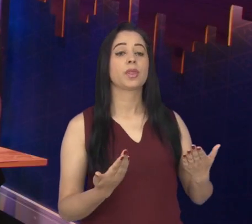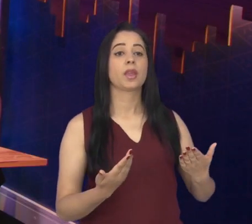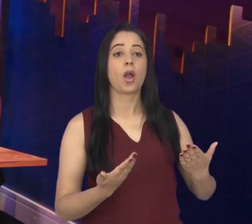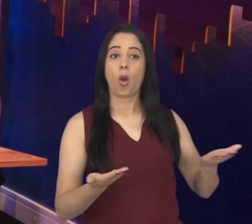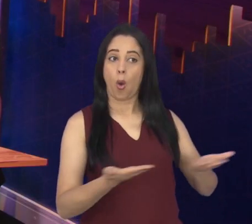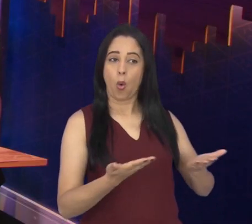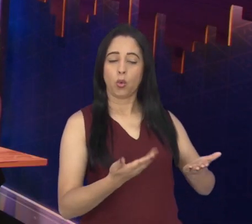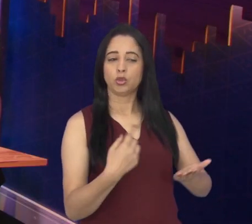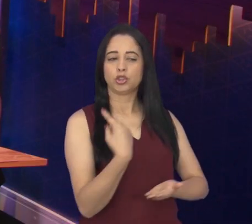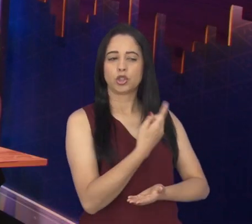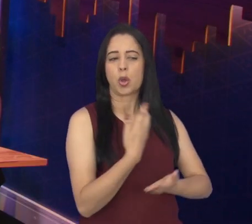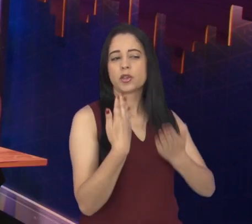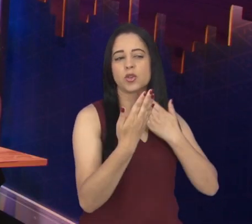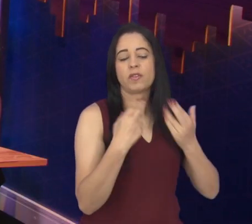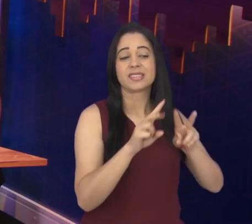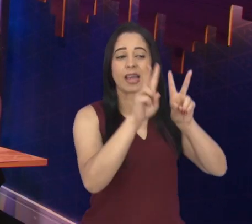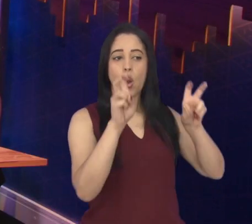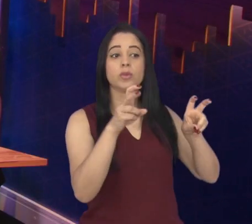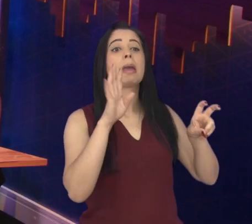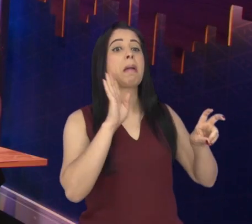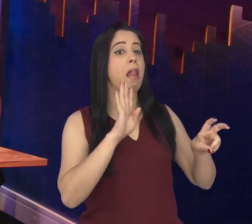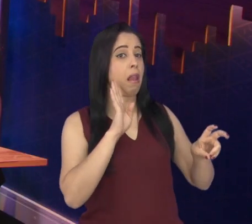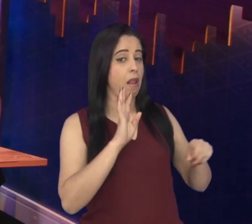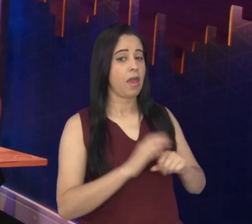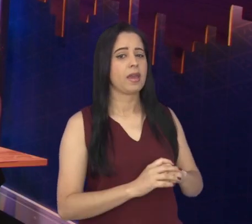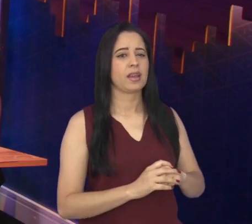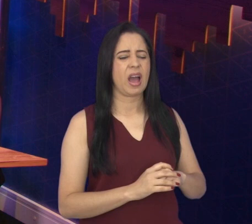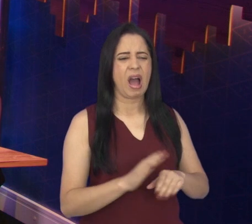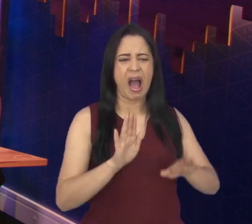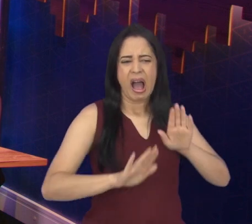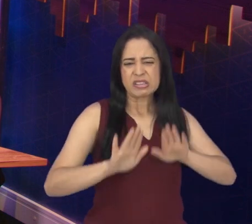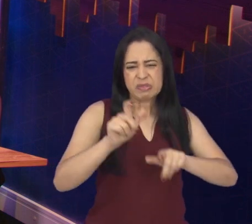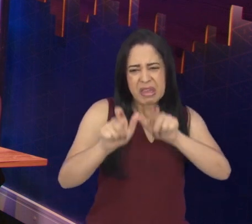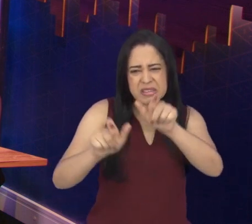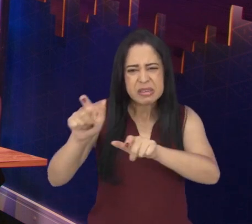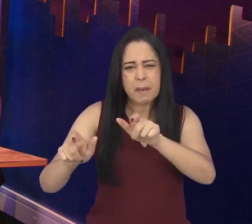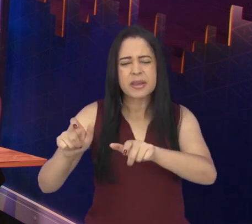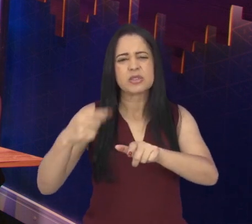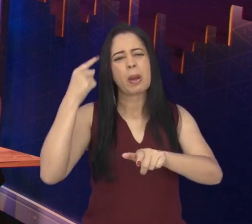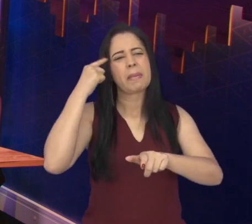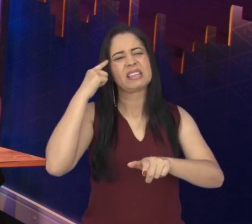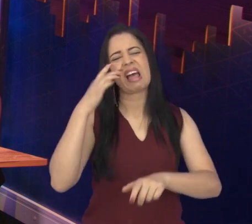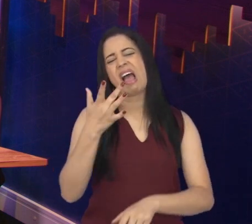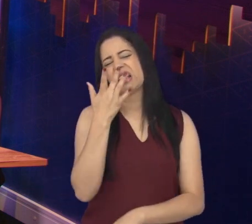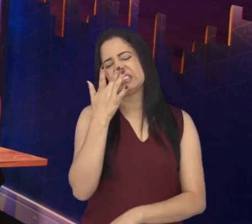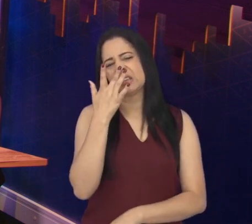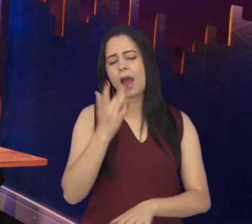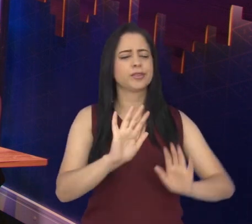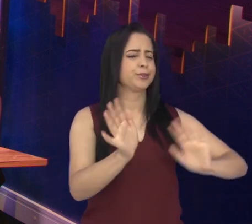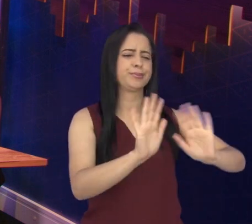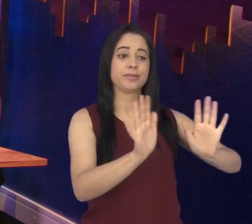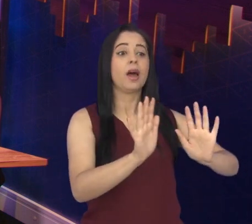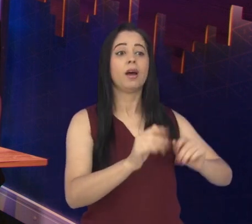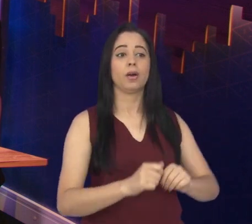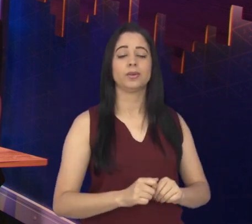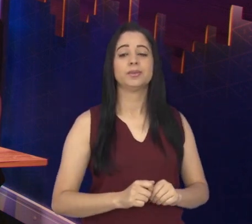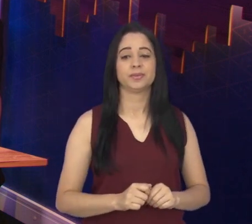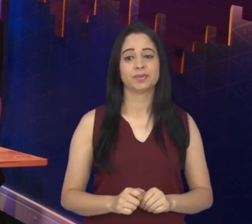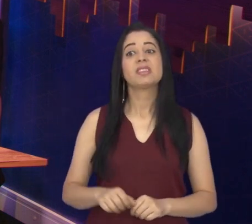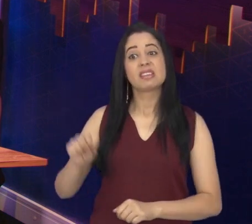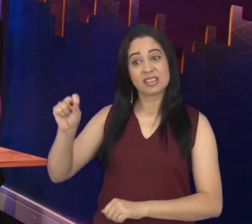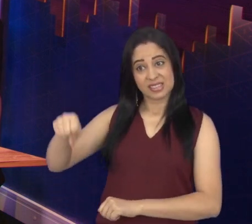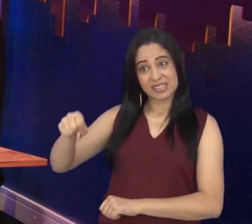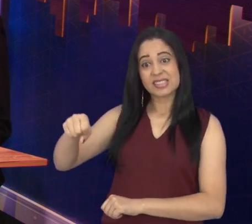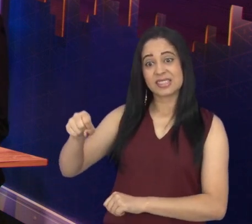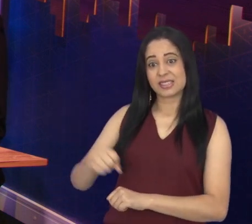E aí, Samu, no programa de hoje a gente vai falar sobre um tema bem legal, né? Que as pessoas podem achar que é um pouquinho difícil, um pouquinho chato, mas na verdade